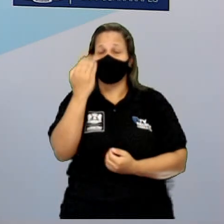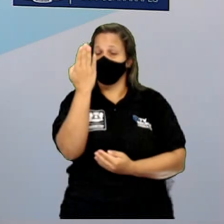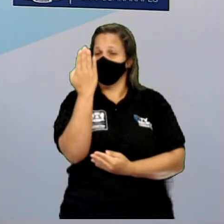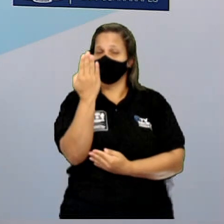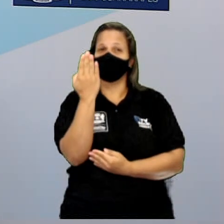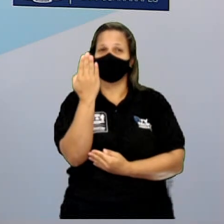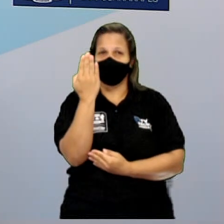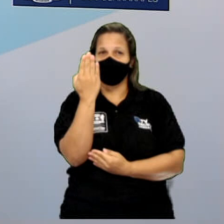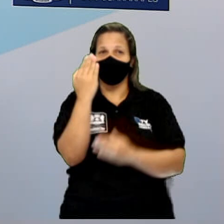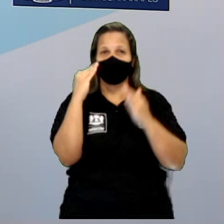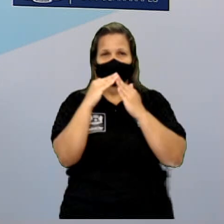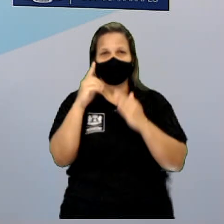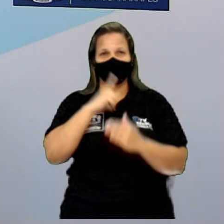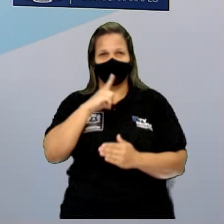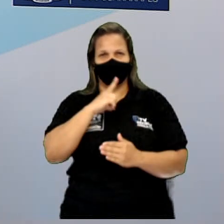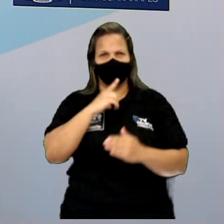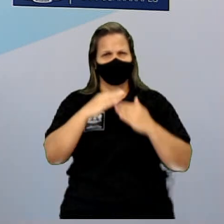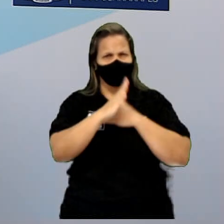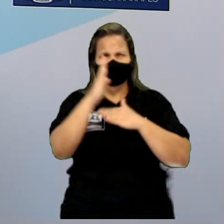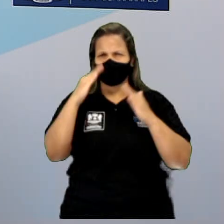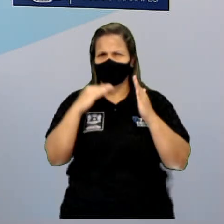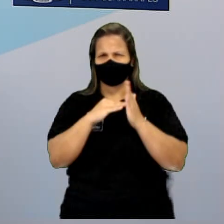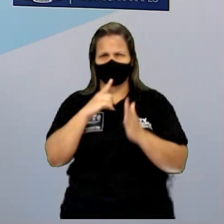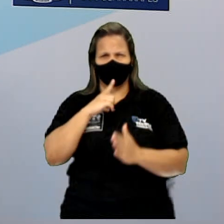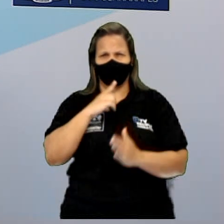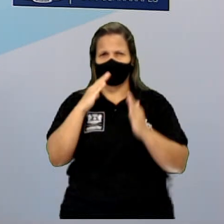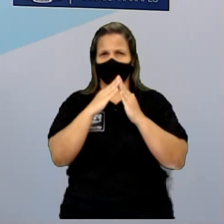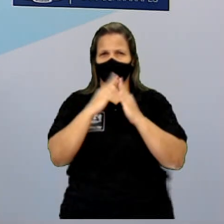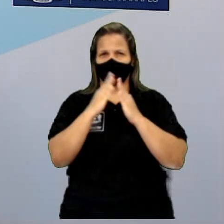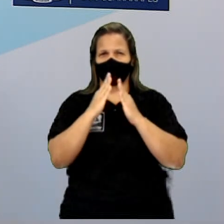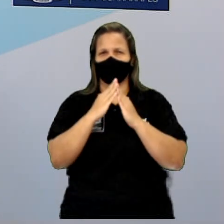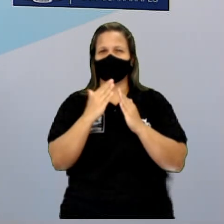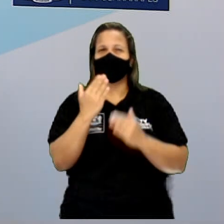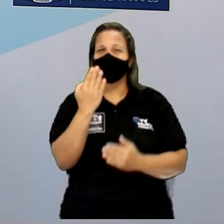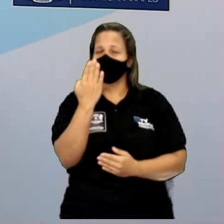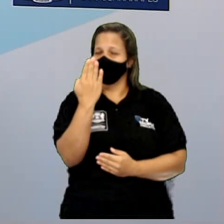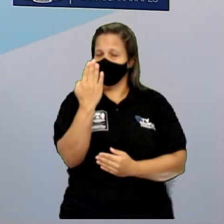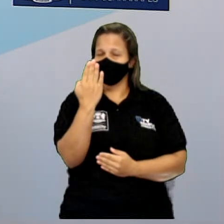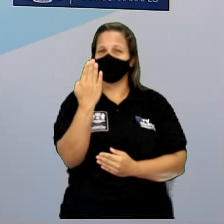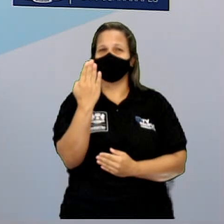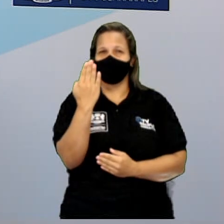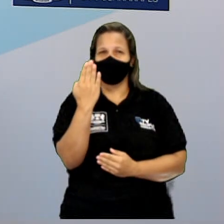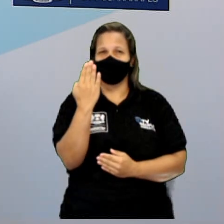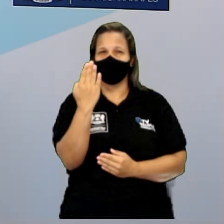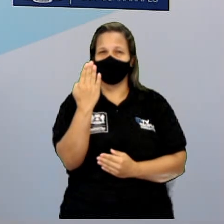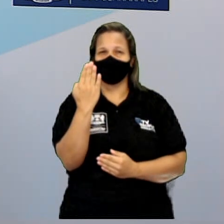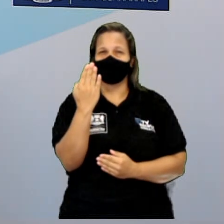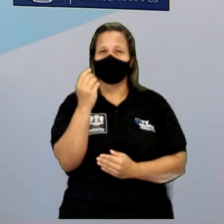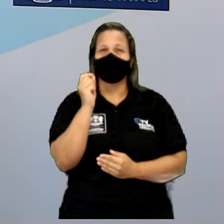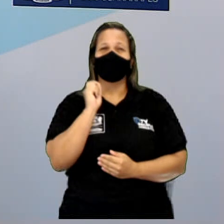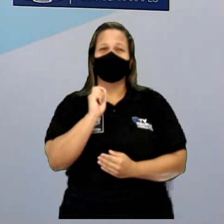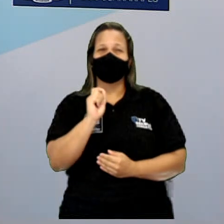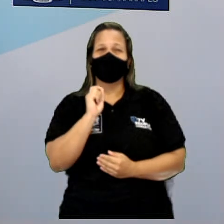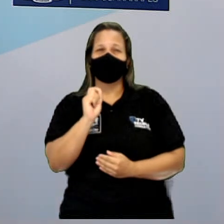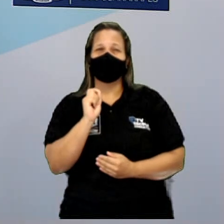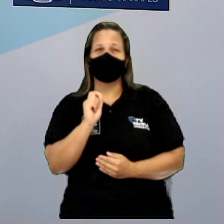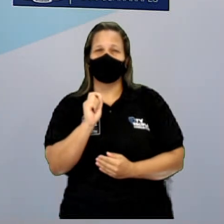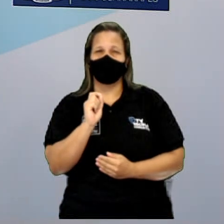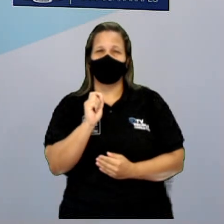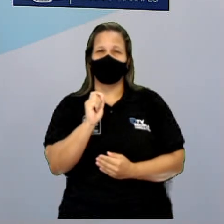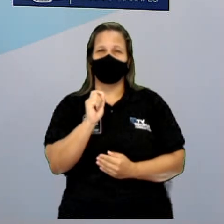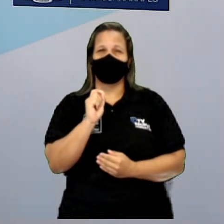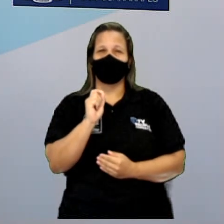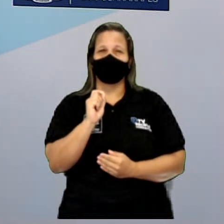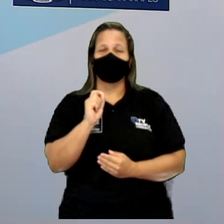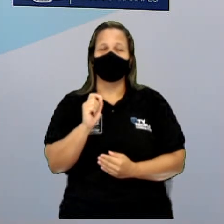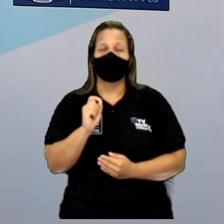bem simples, todo mundo tem em casa, e ele é um objeto reflexivo. ele tem um tipo de reflexão que a gente chama de reflexão regular,